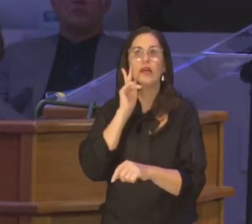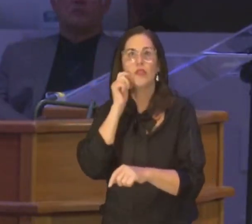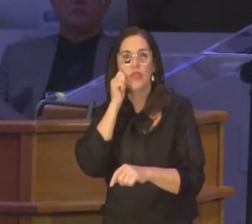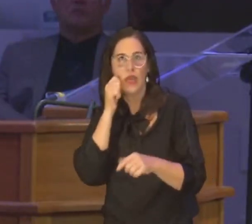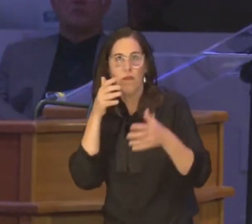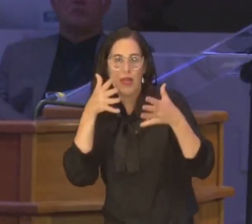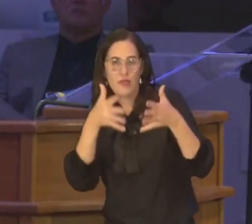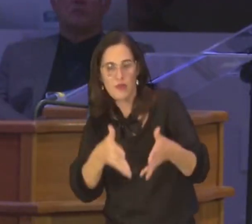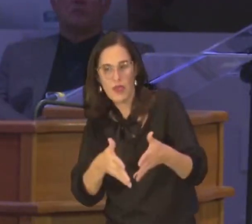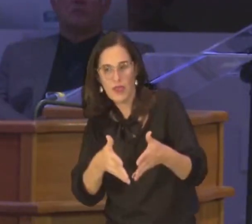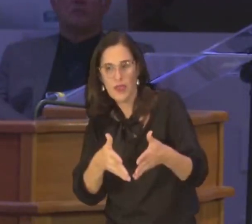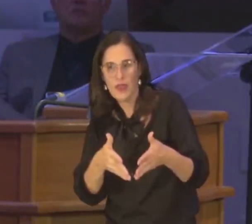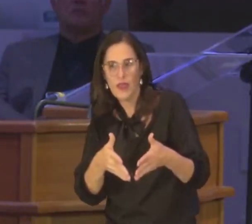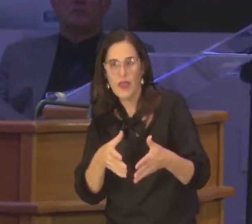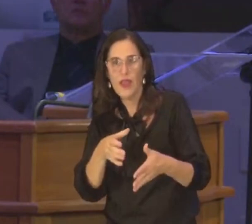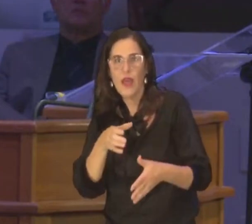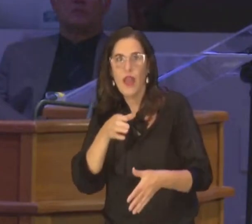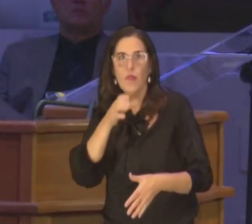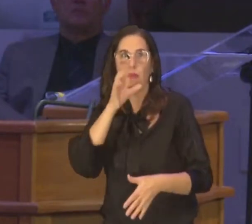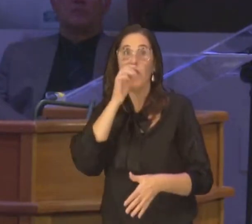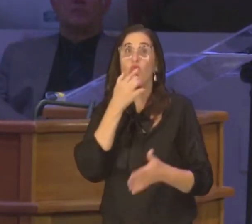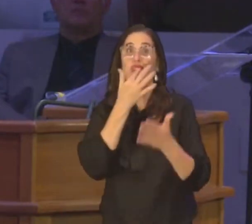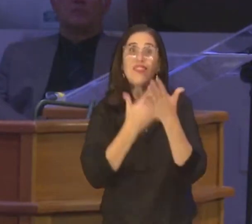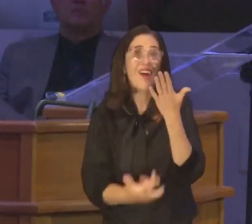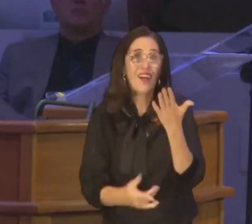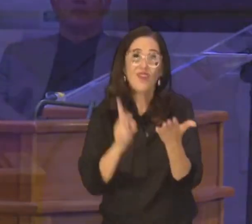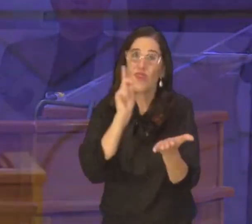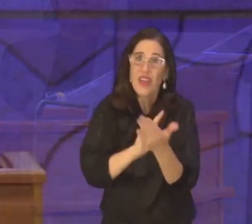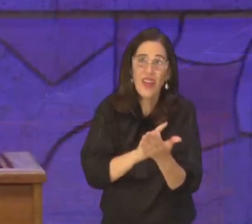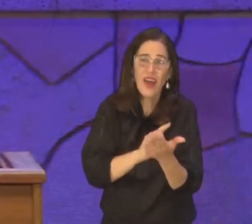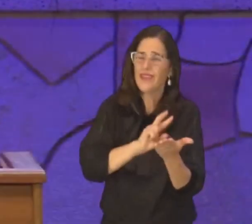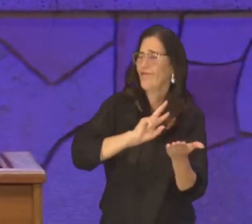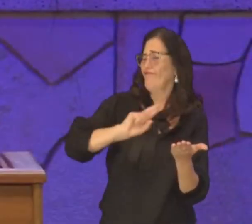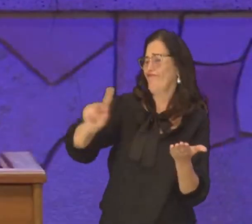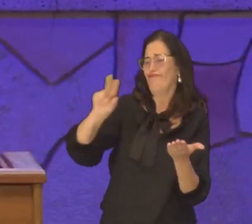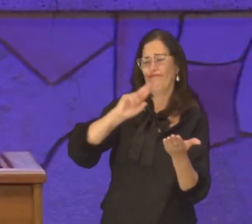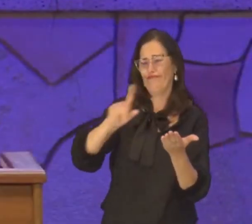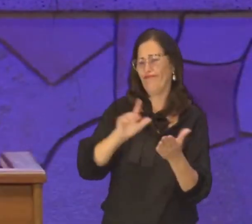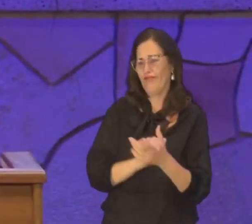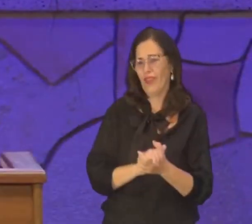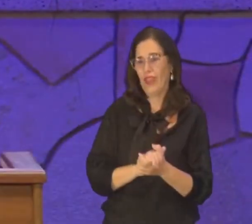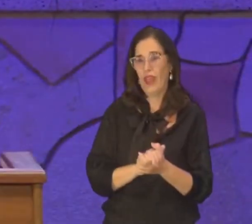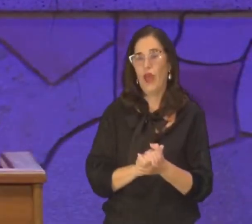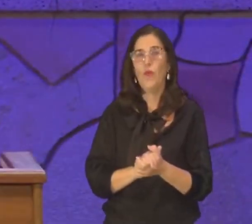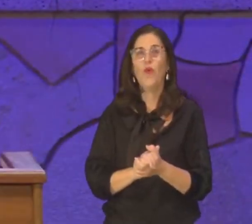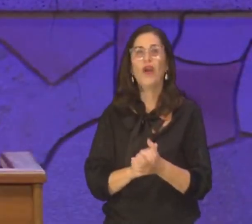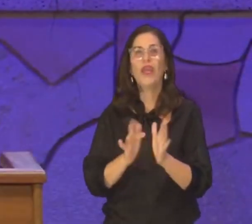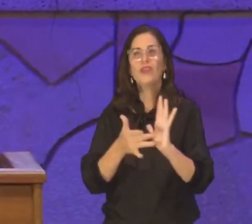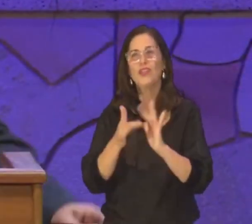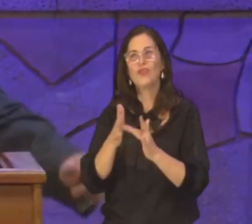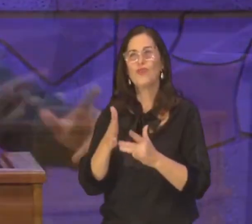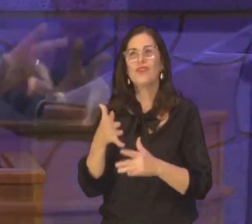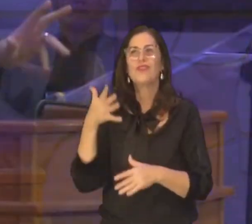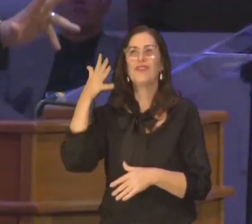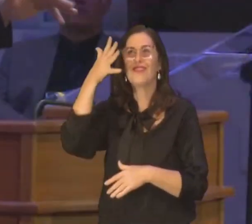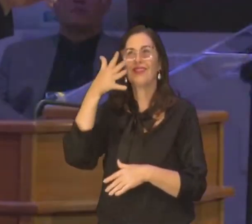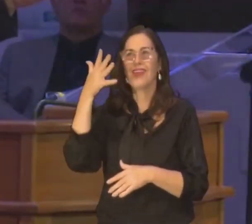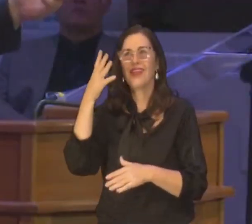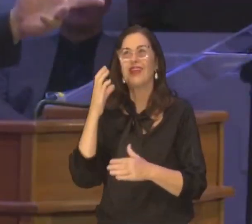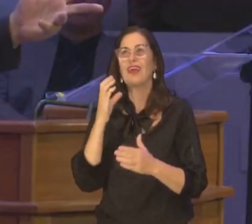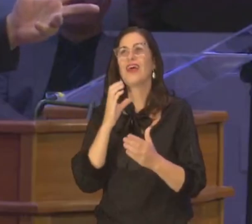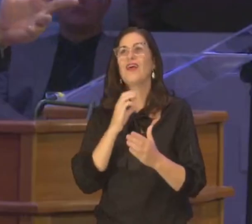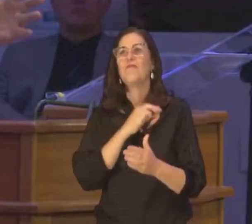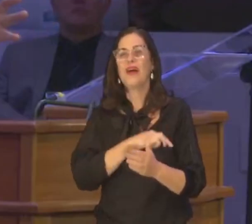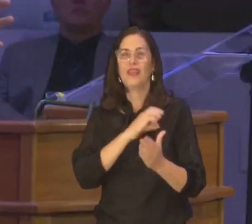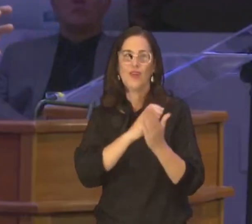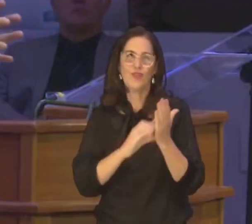uma ceia, eles bebiam sangue, porque é aquele discurso de Jesus em Mateus 26, 26, e os